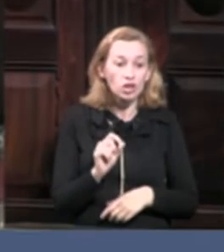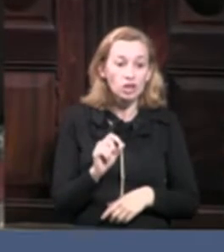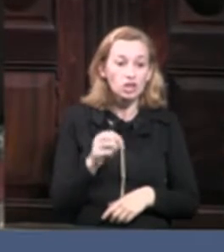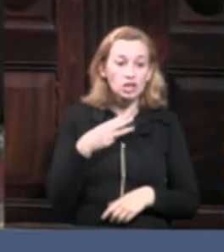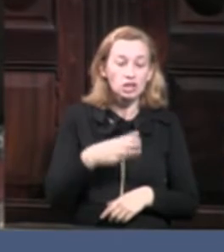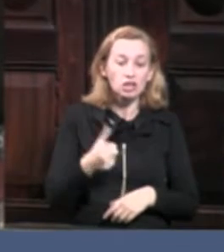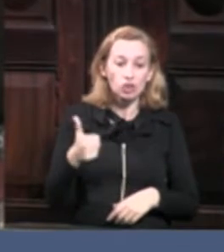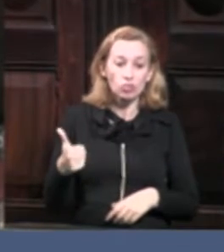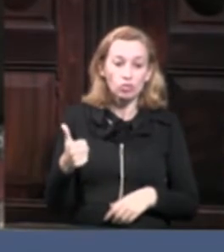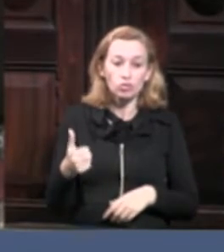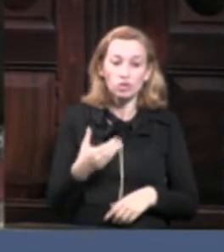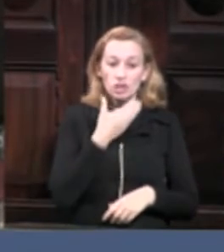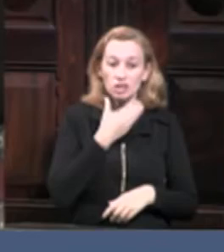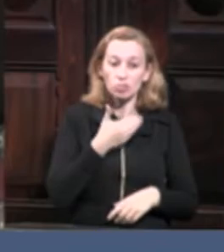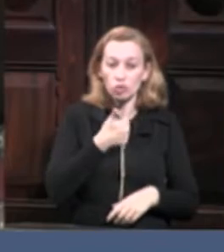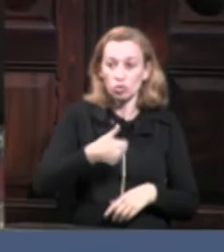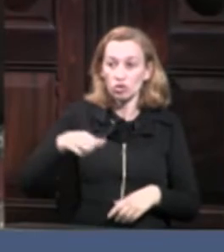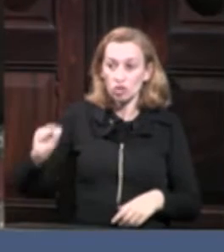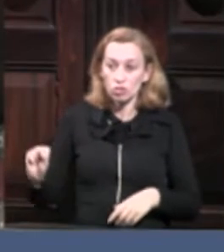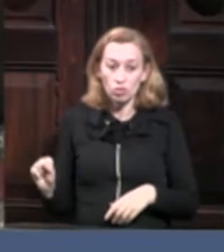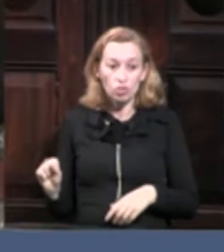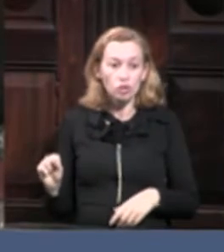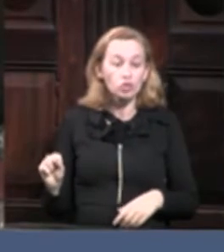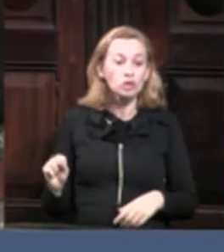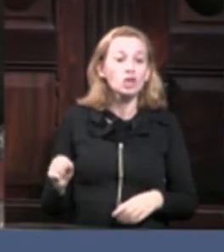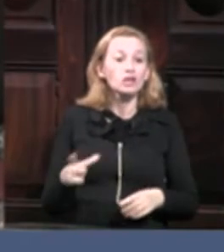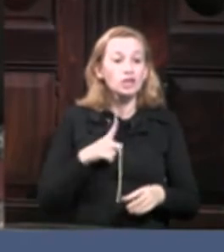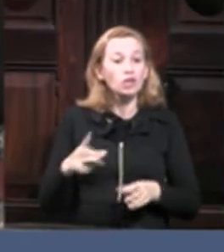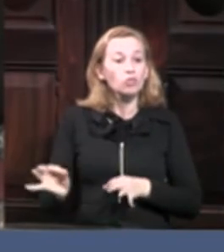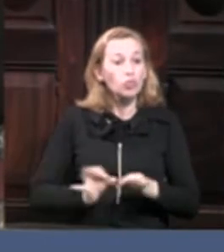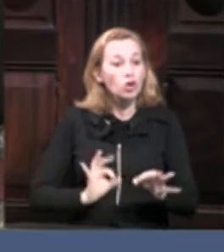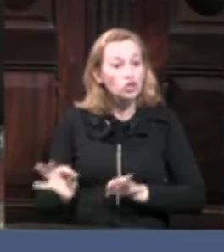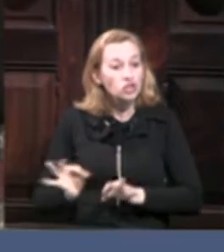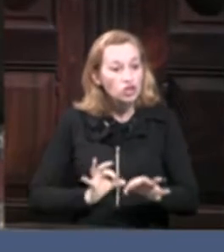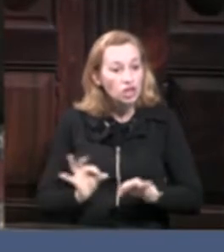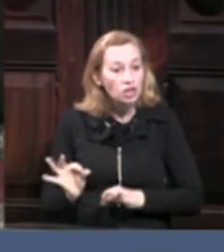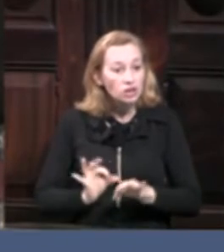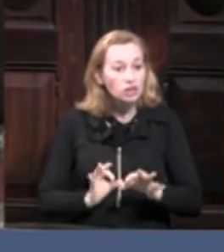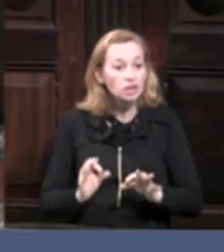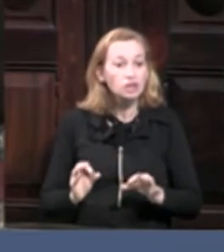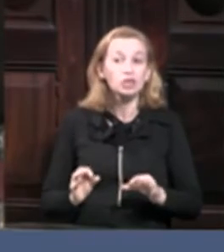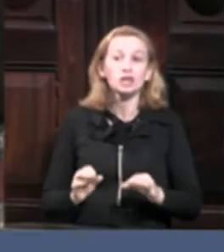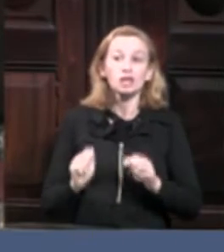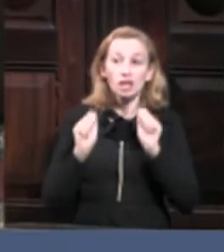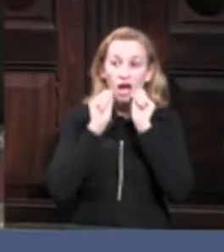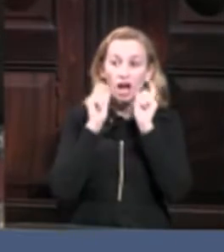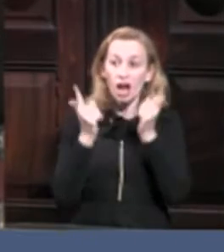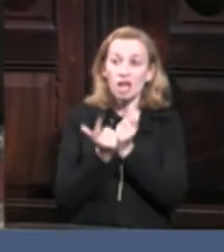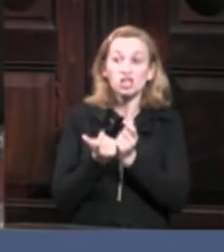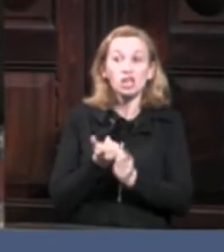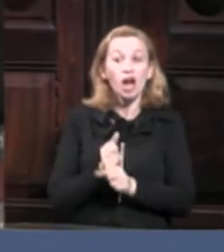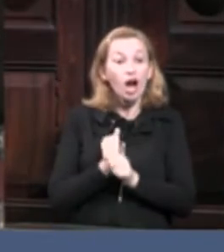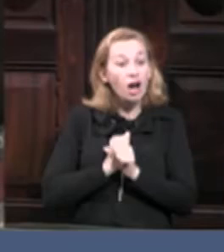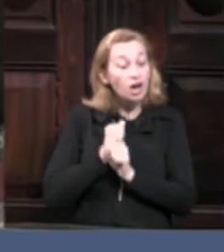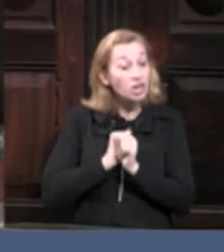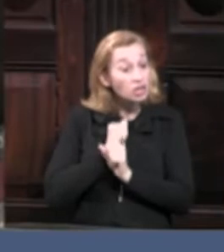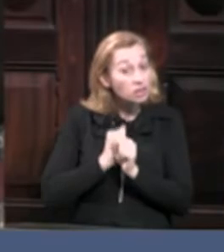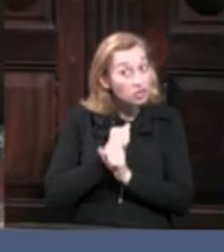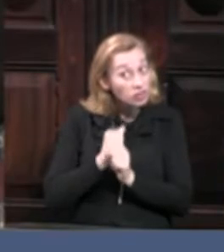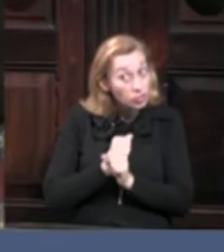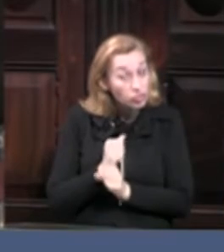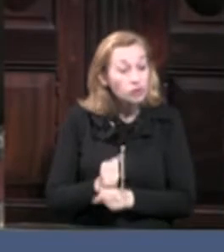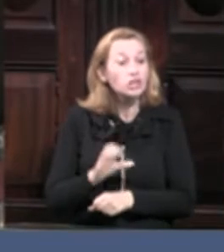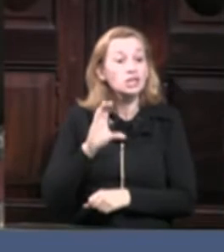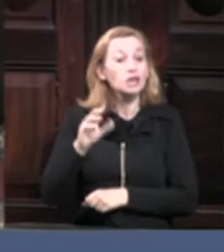de dezembro de 2018. Há um projeto tramitando na casa há muito tempo, que a CPI tirou, de ser assumido